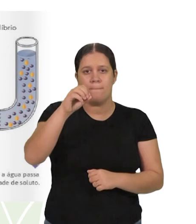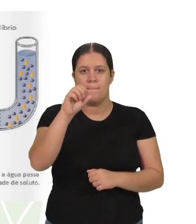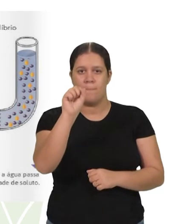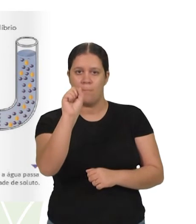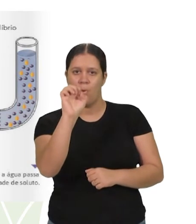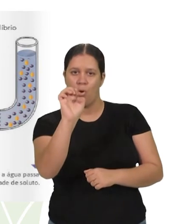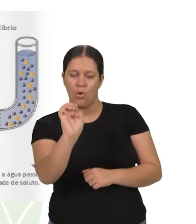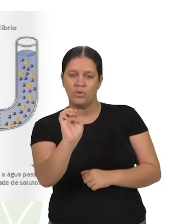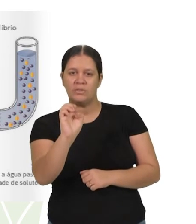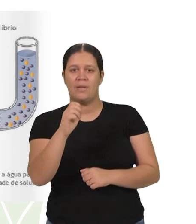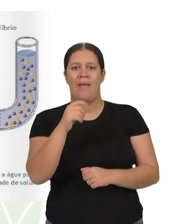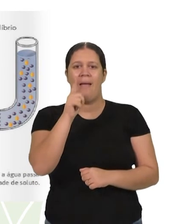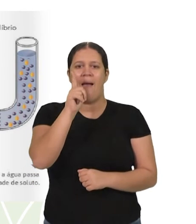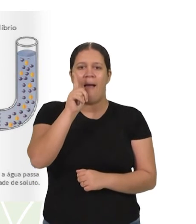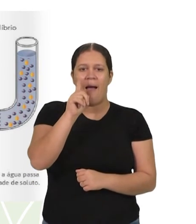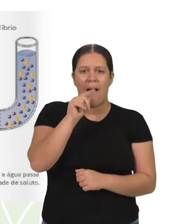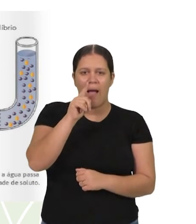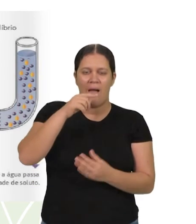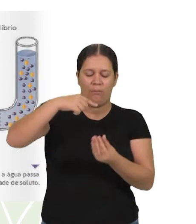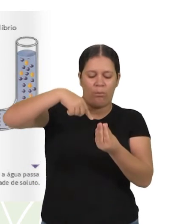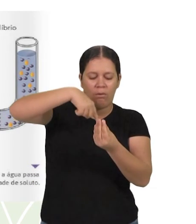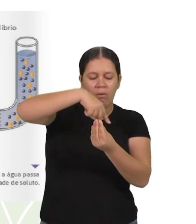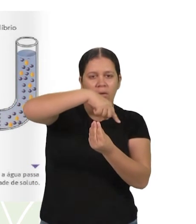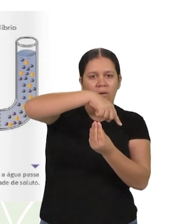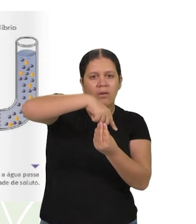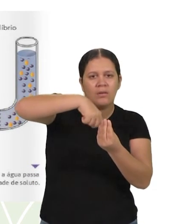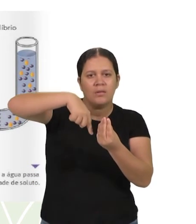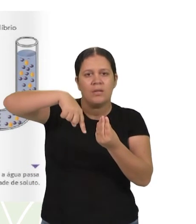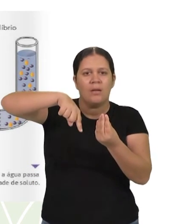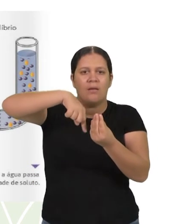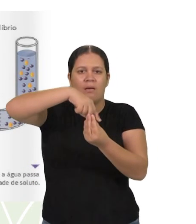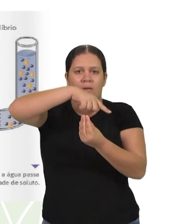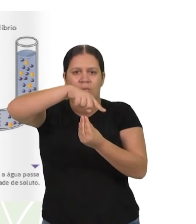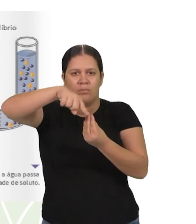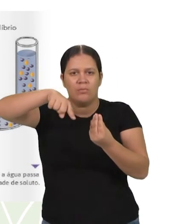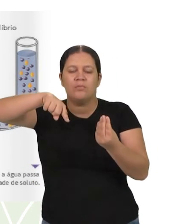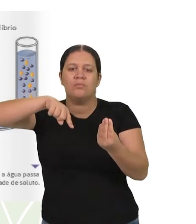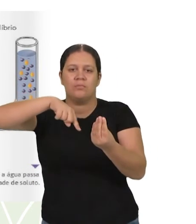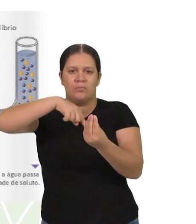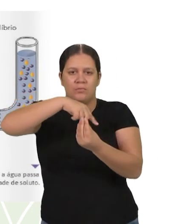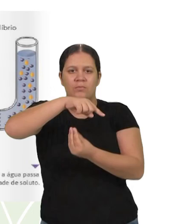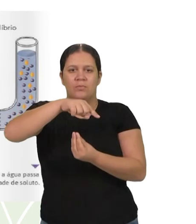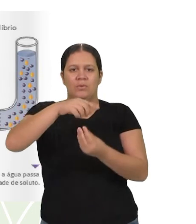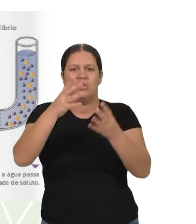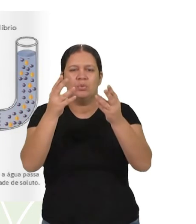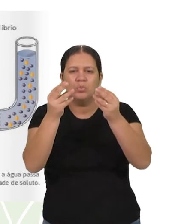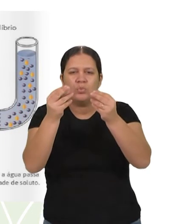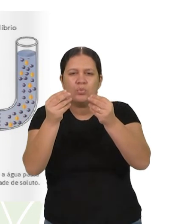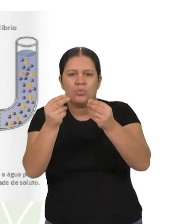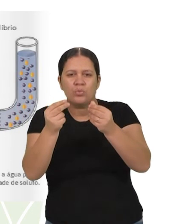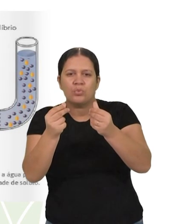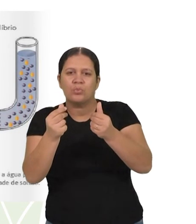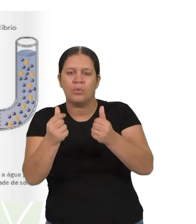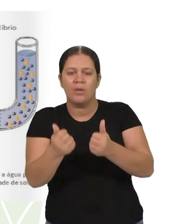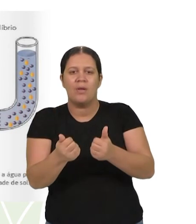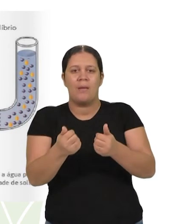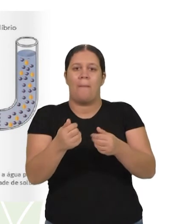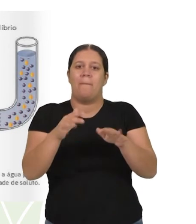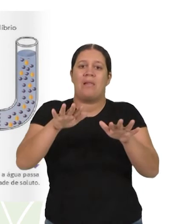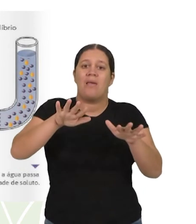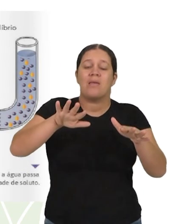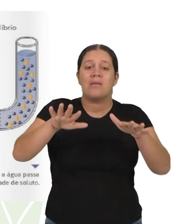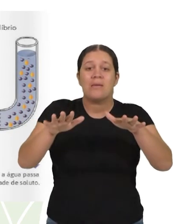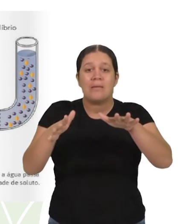tem a água passando do meio menos concentrado para o meio mais concentrado de soluto,